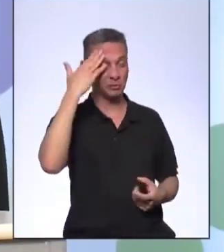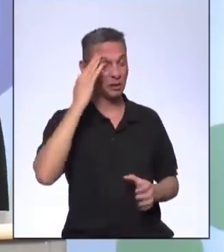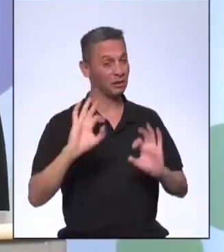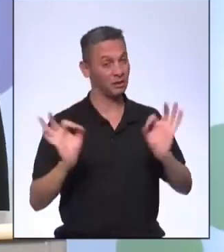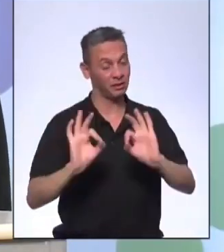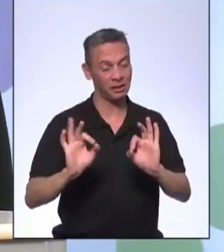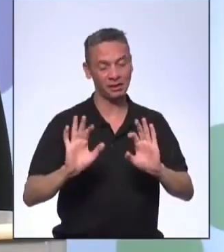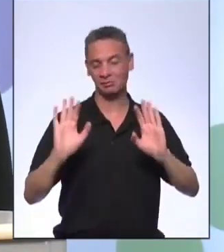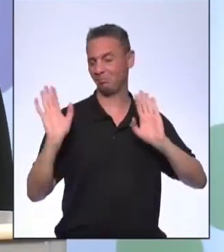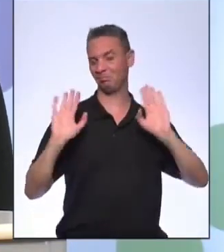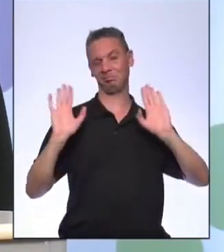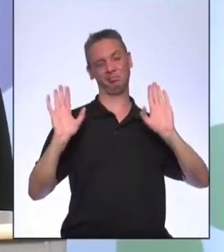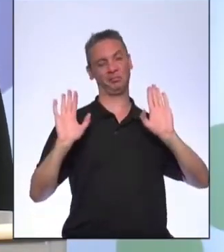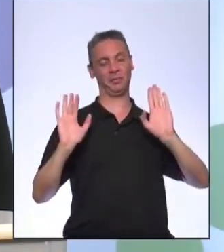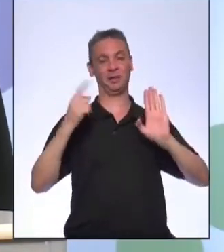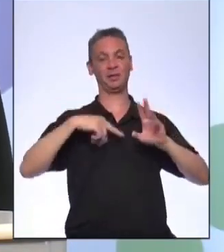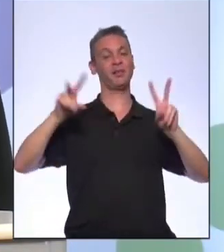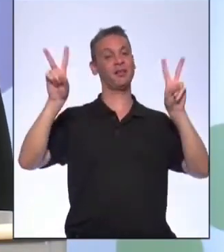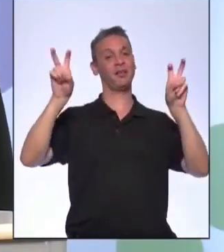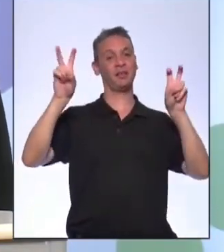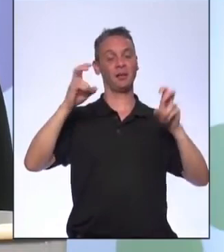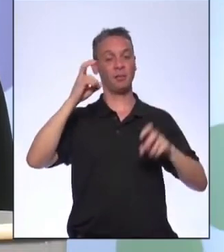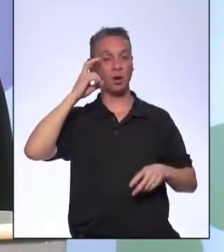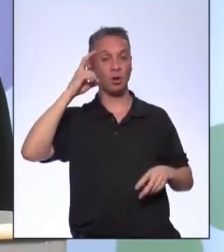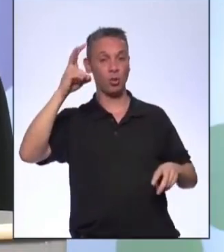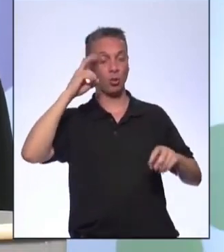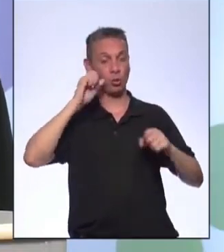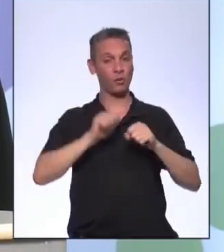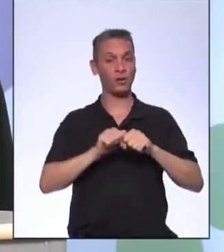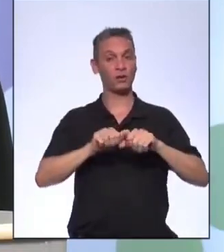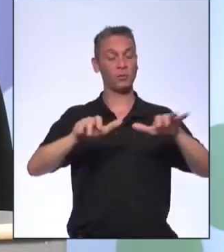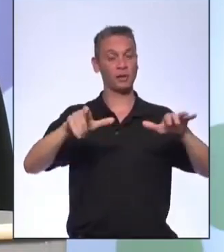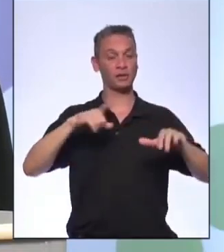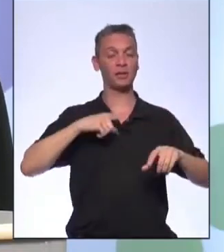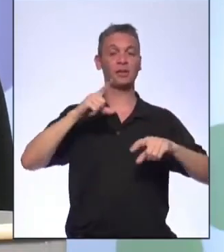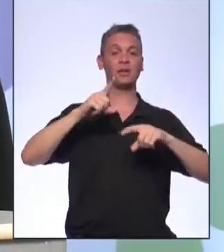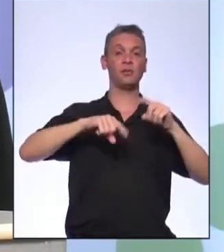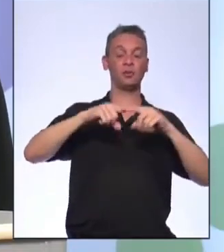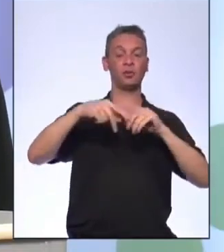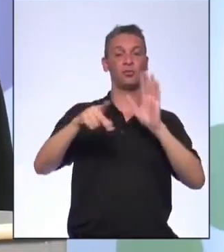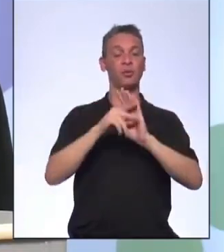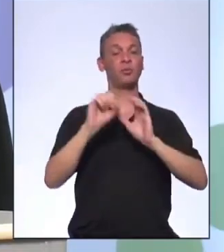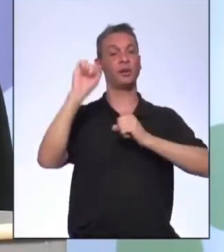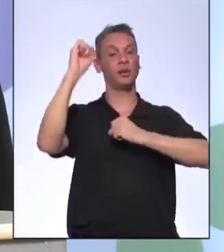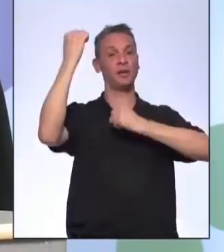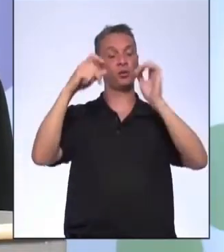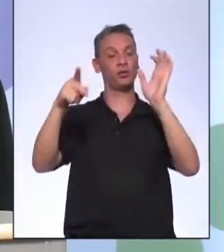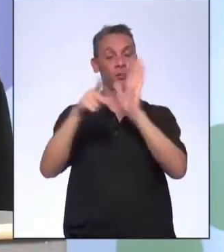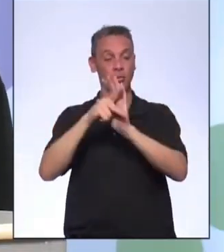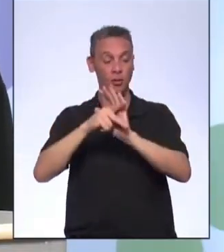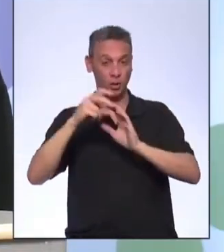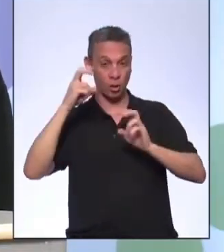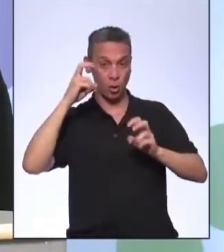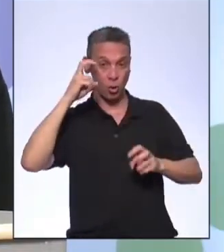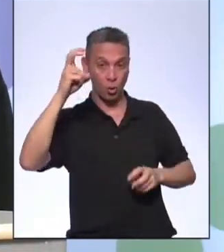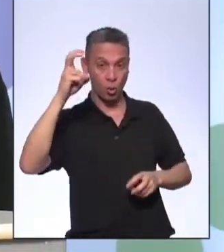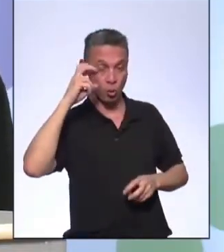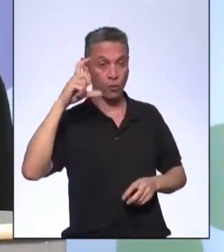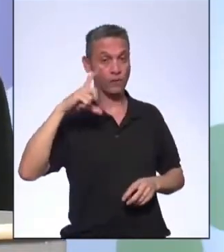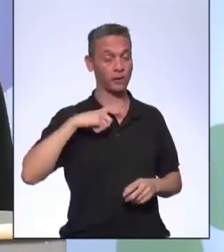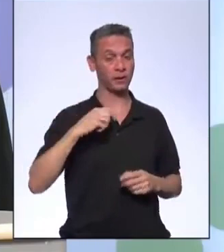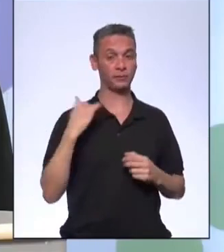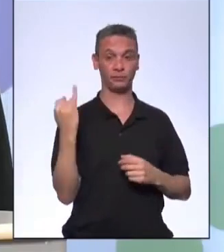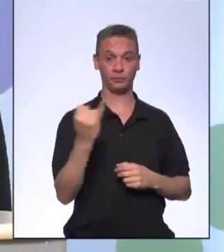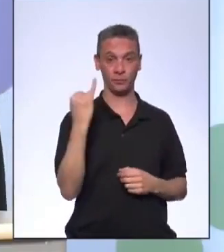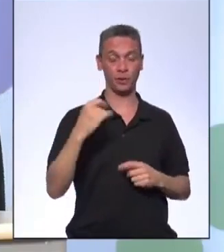massa, que é o tema que nós estamos discutindo. E a cultura de massa é um produto da indústria cultural. E a indústria cultural é um conceito que